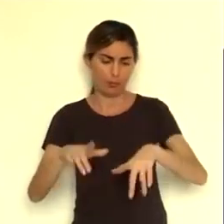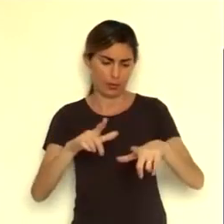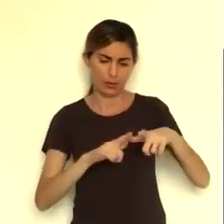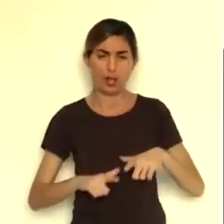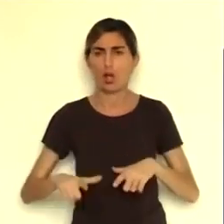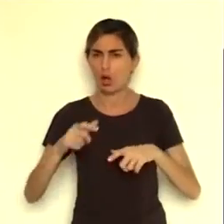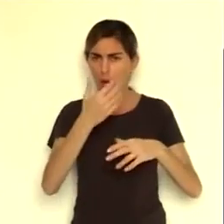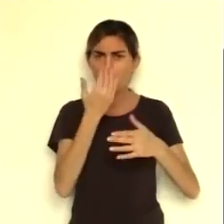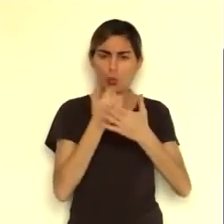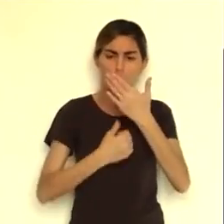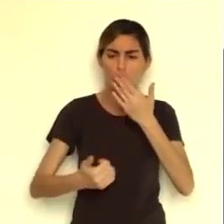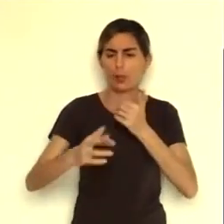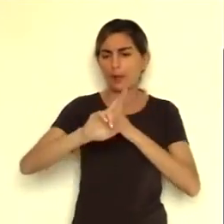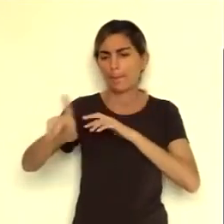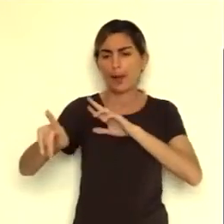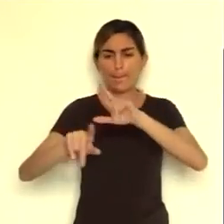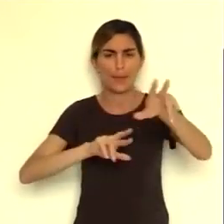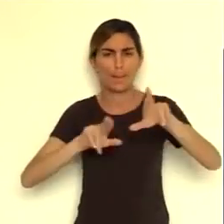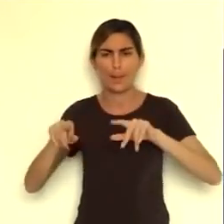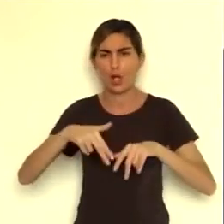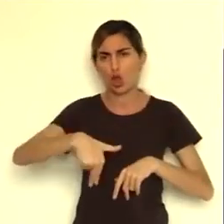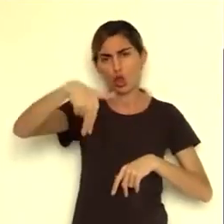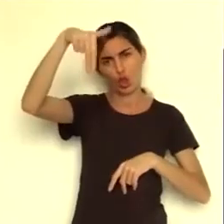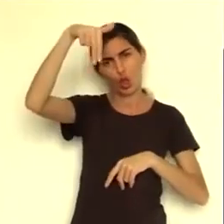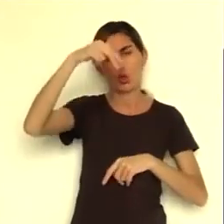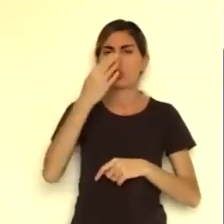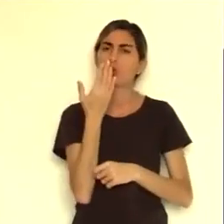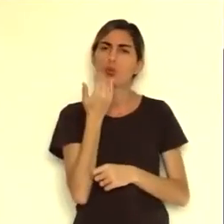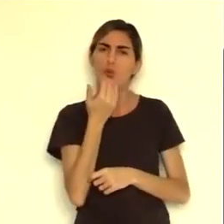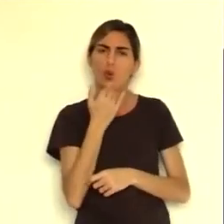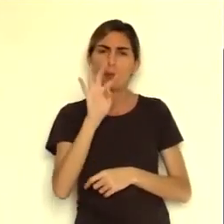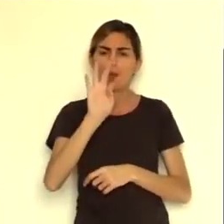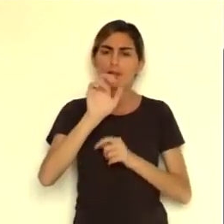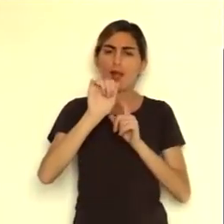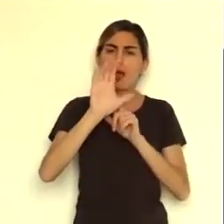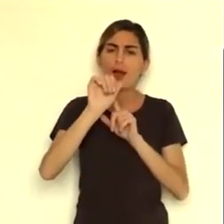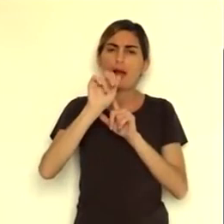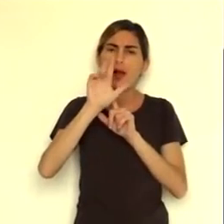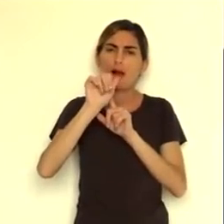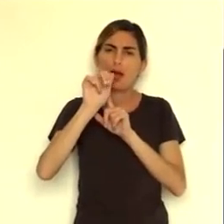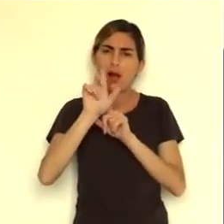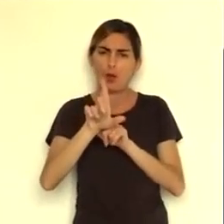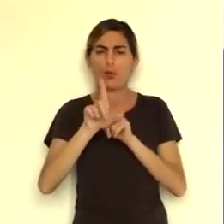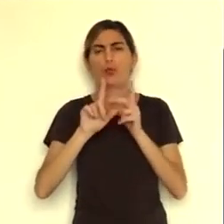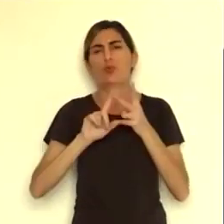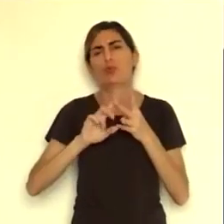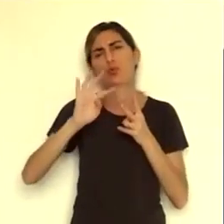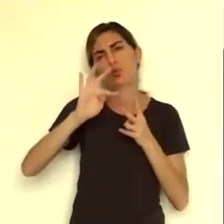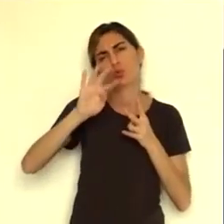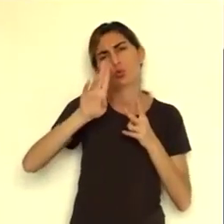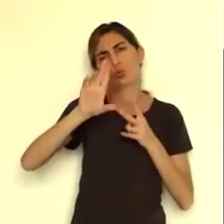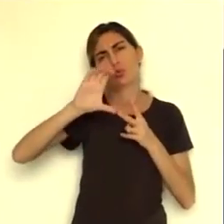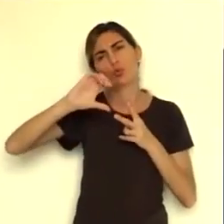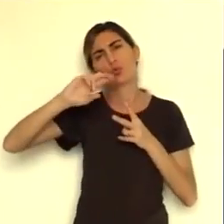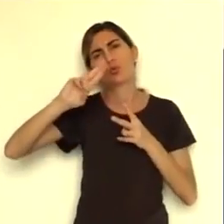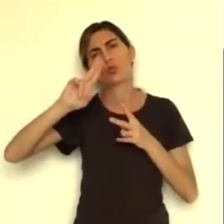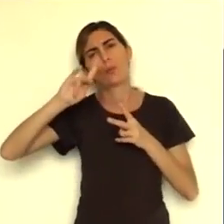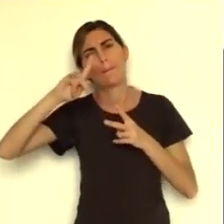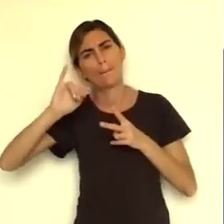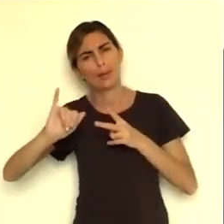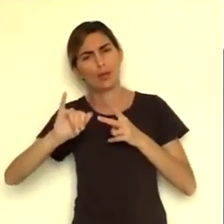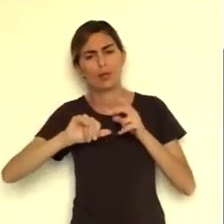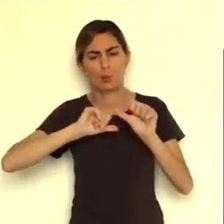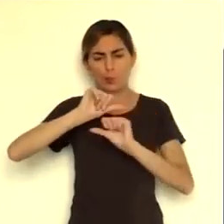dependendo da região, essa culinária se modifica. Então, no norte, a gente tem o tacacá, o tucupi,